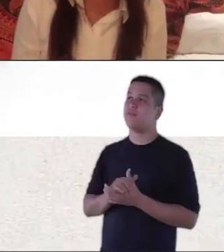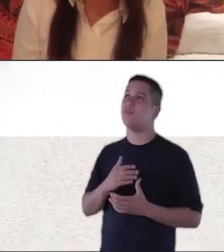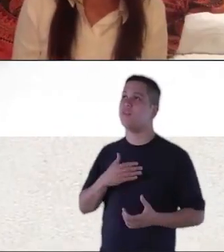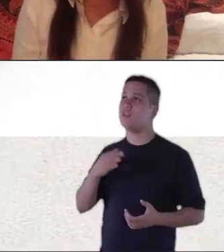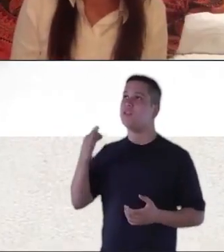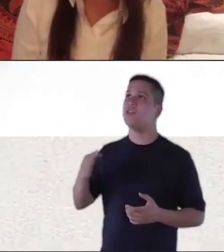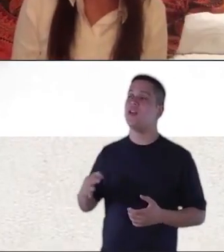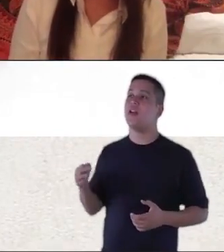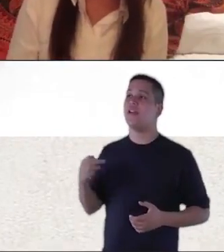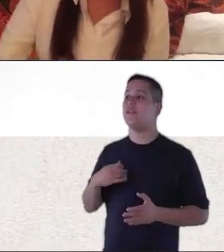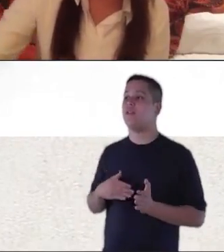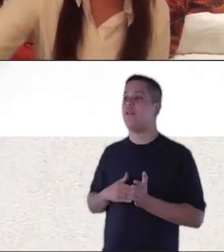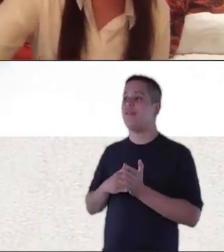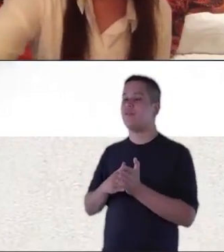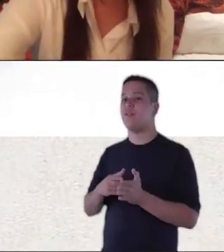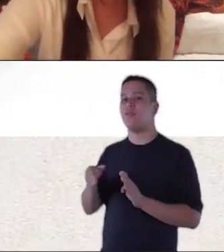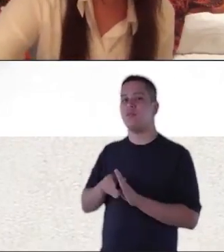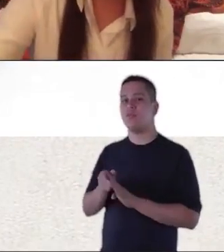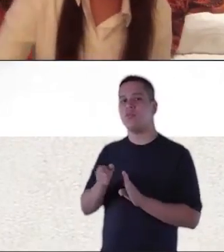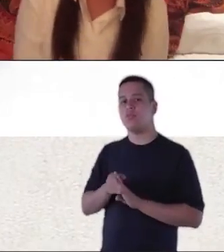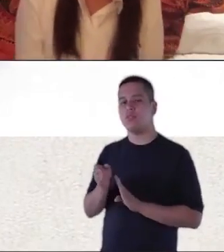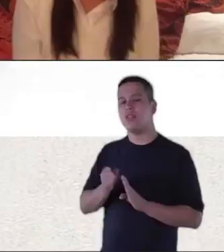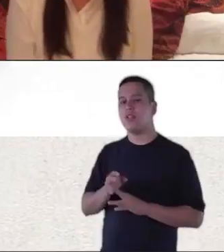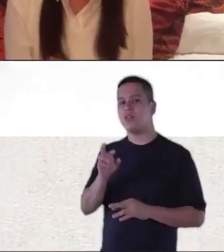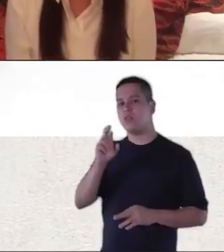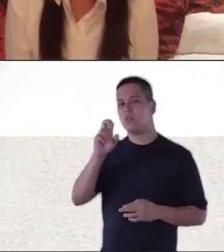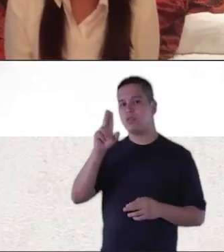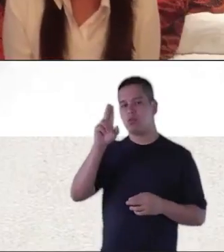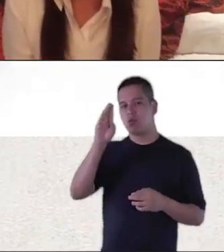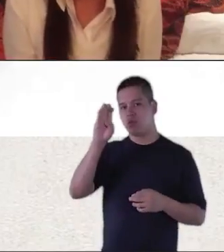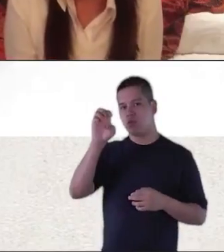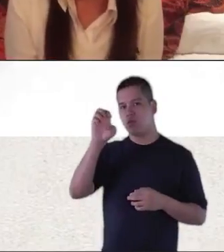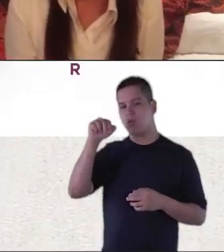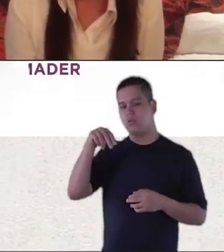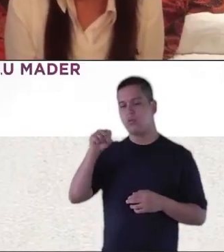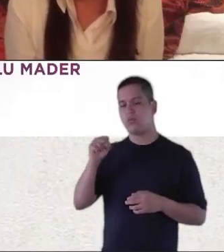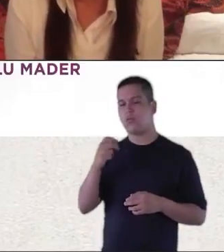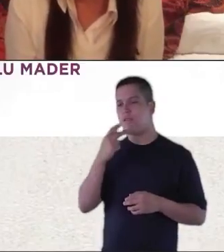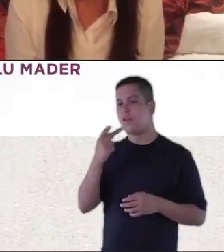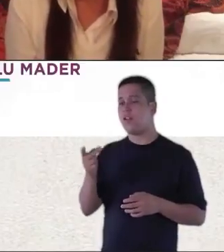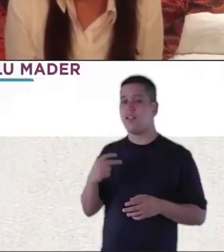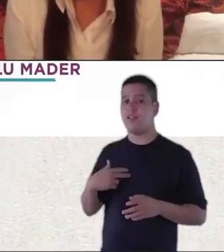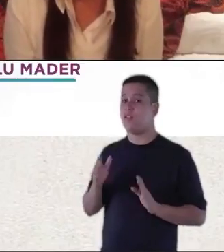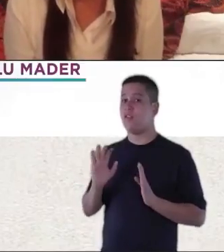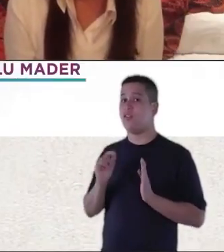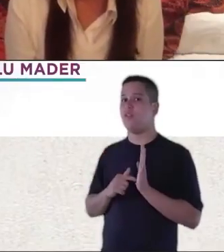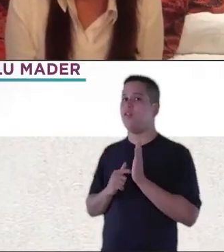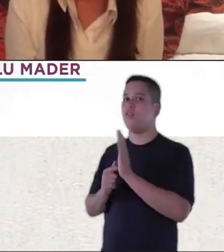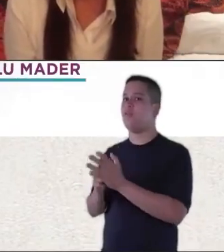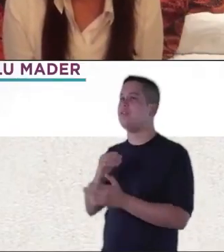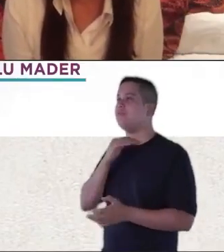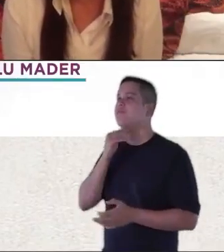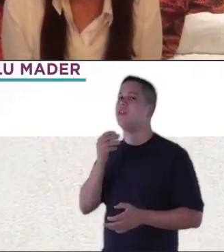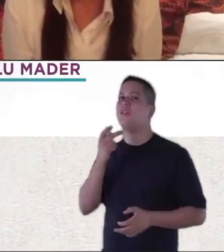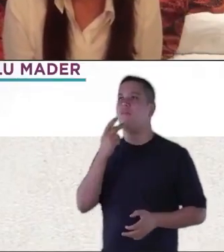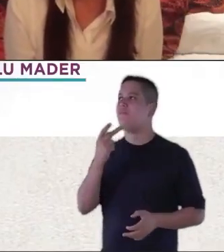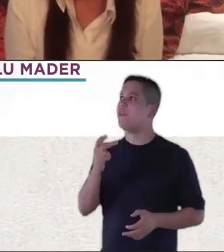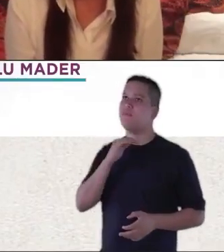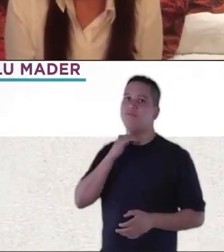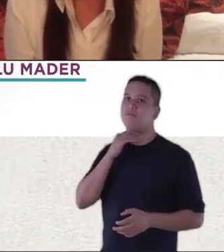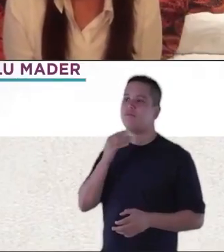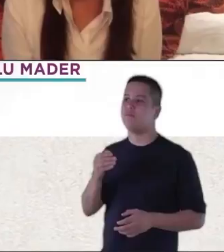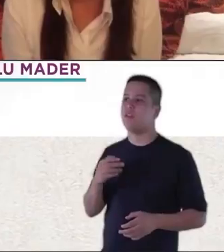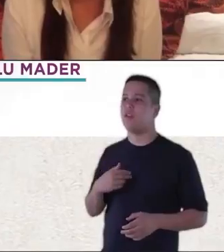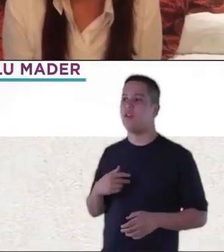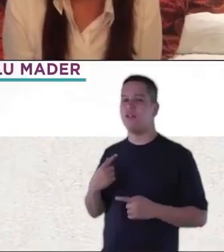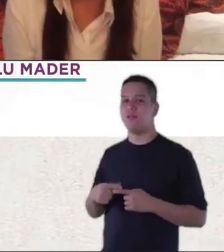Eu sigo os conselhos do Rubem Fonseca, né? Enquanto eu estou trabalhando no manuscrito, ele fala: não mostra para ninguém, não fala sobre esse livro com ninguém, que isso